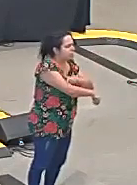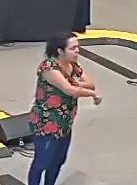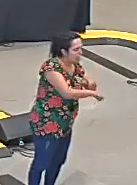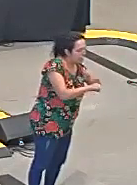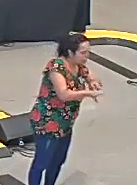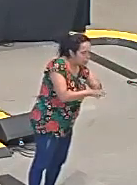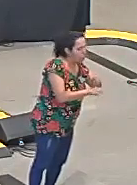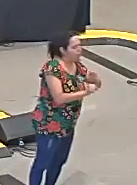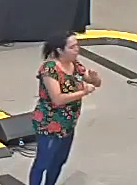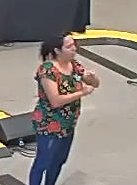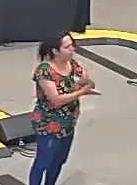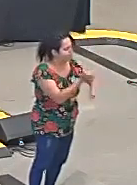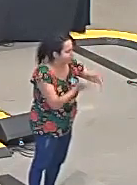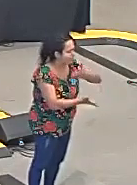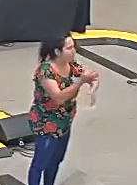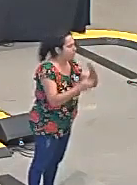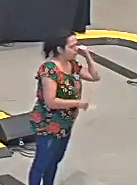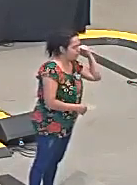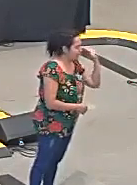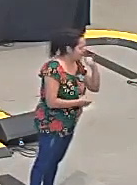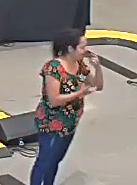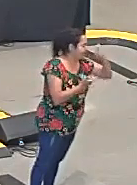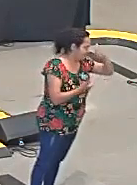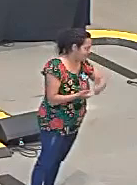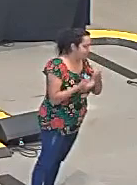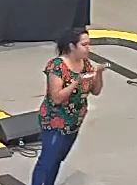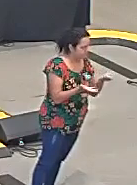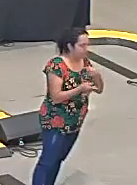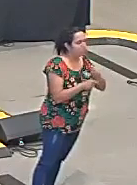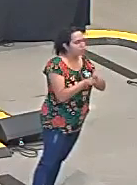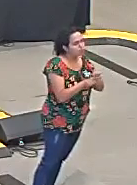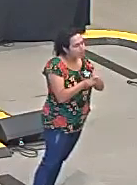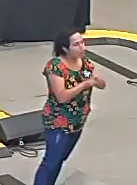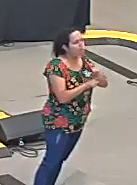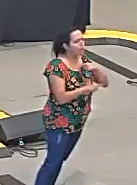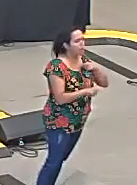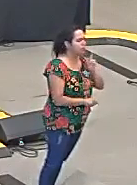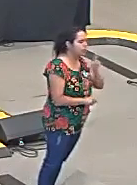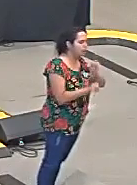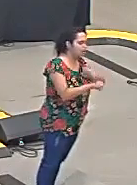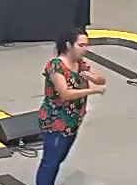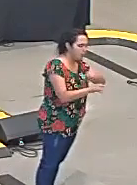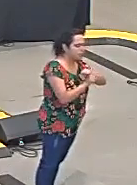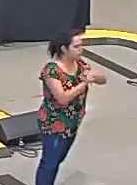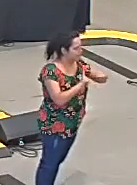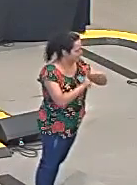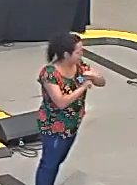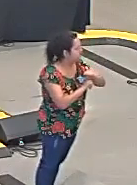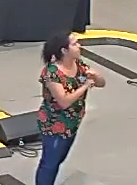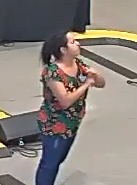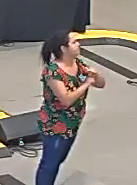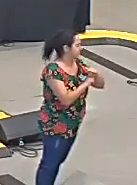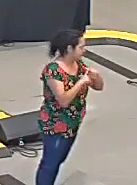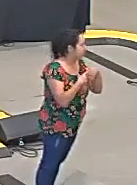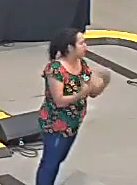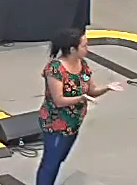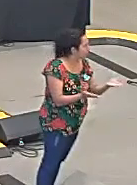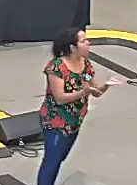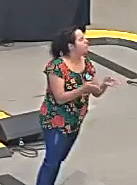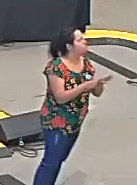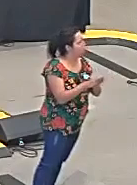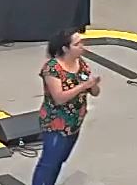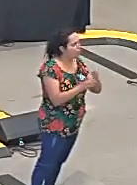FENEIS, trabalho como educadora social, com crianças surdas, e nós